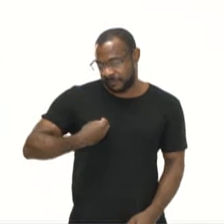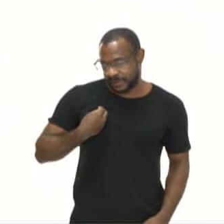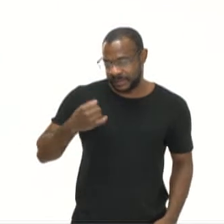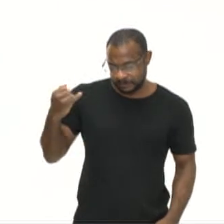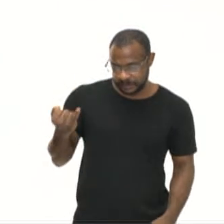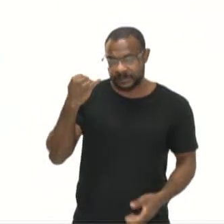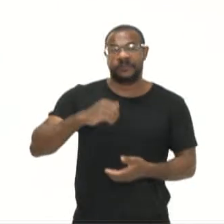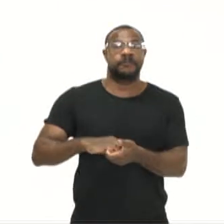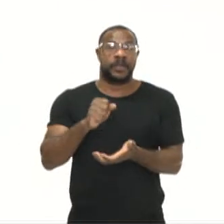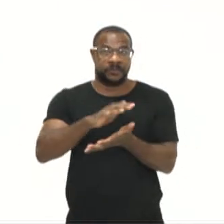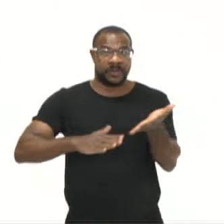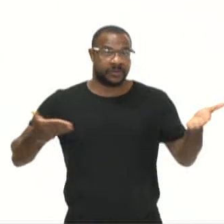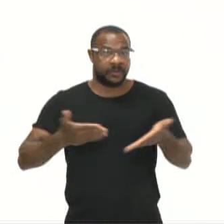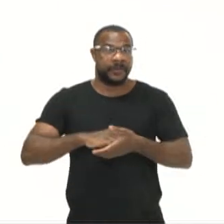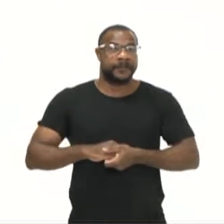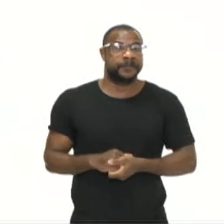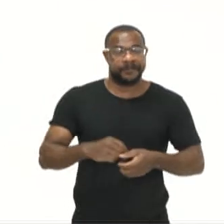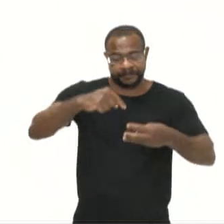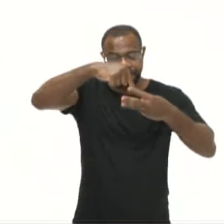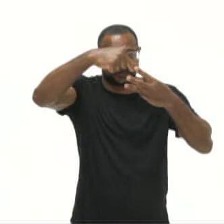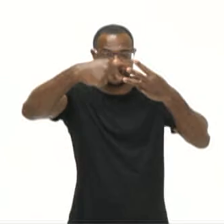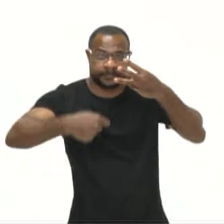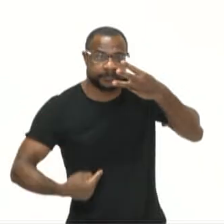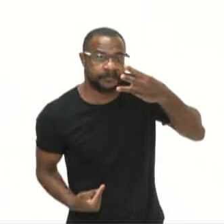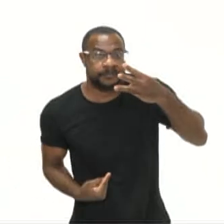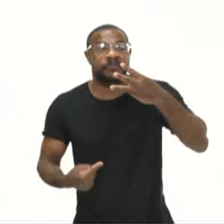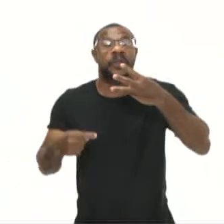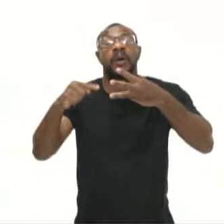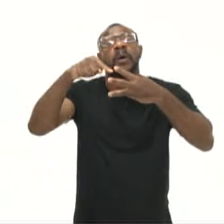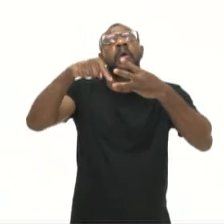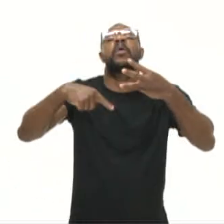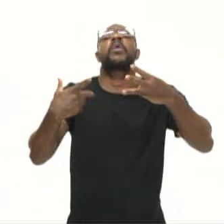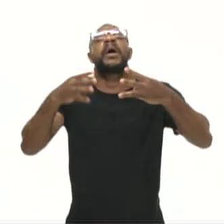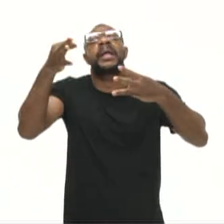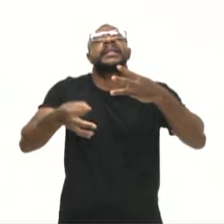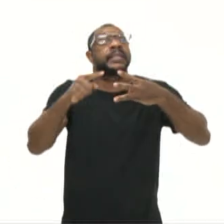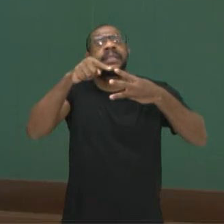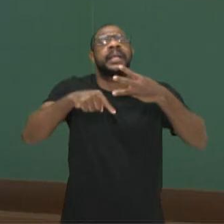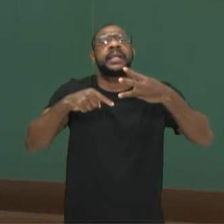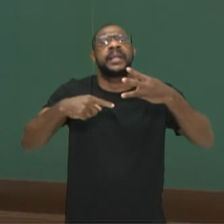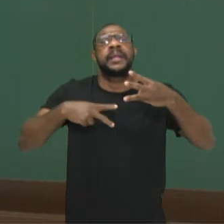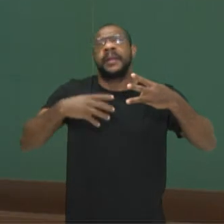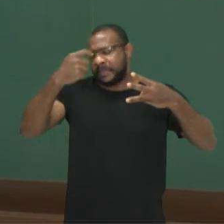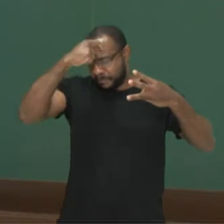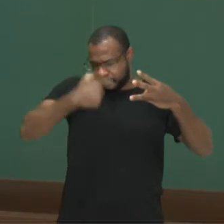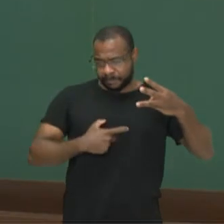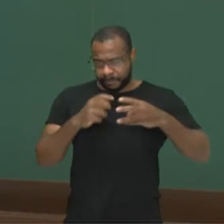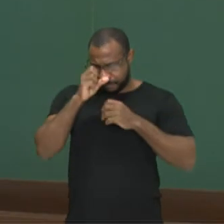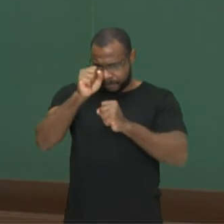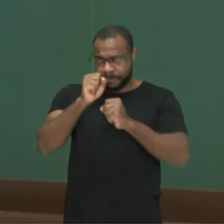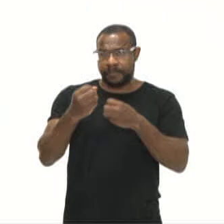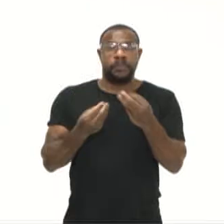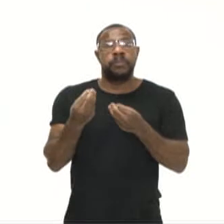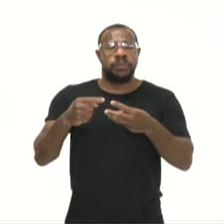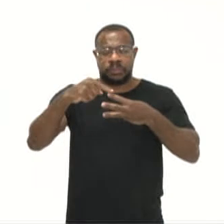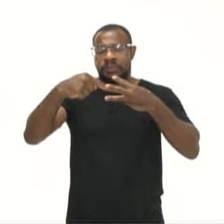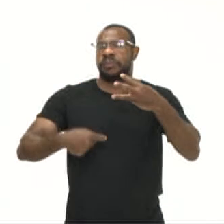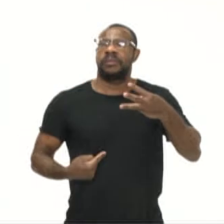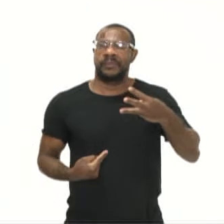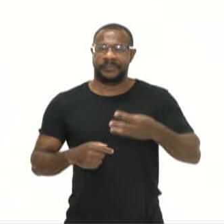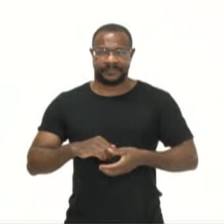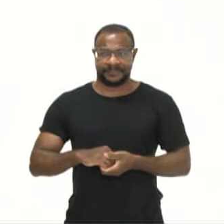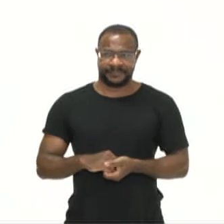personalidade. Dentre as 3 alternativas, qual delas é correta sobre personalidade?